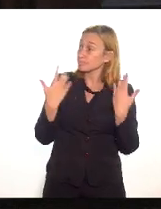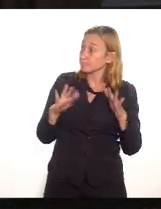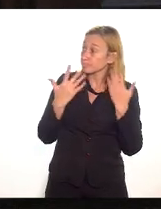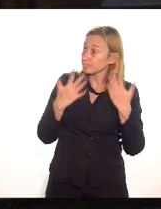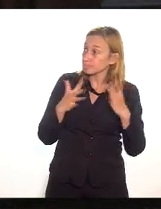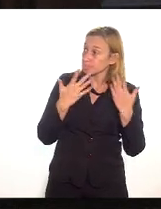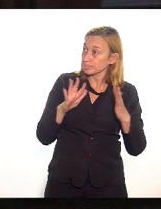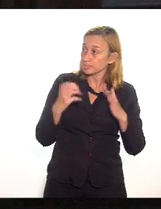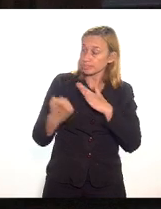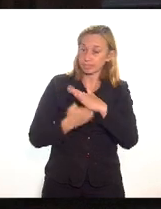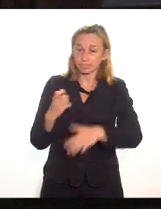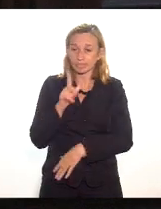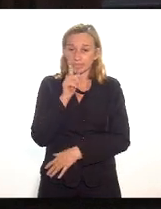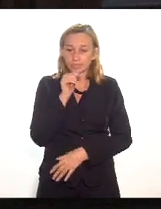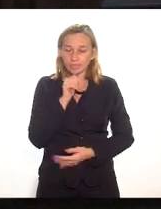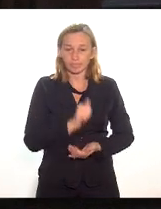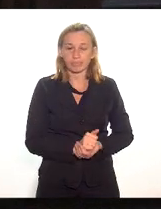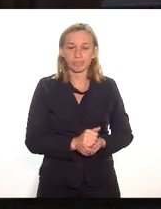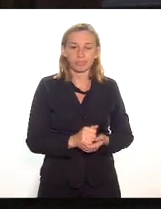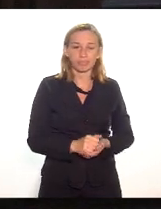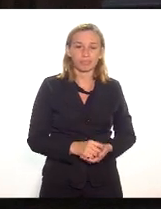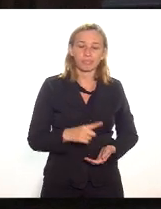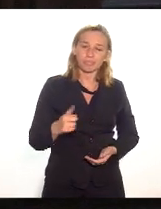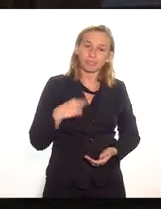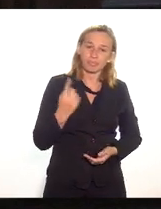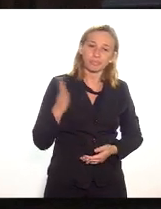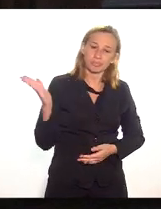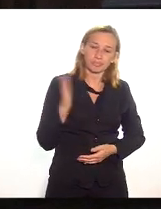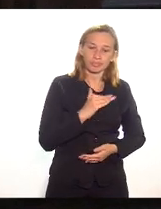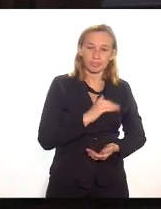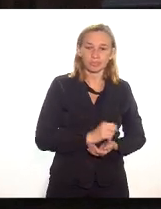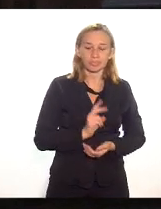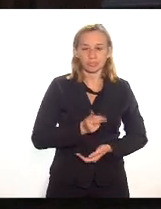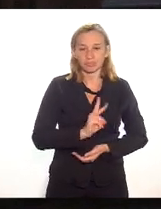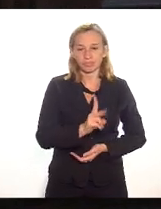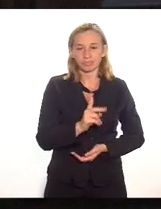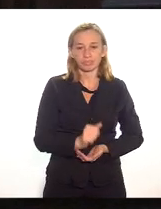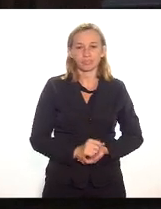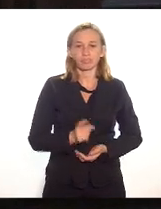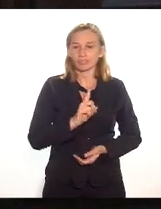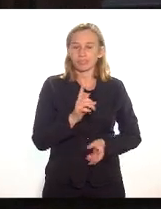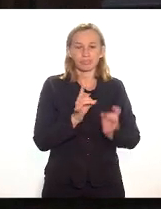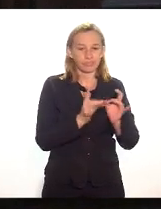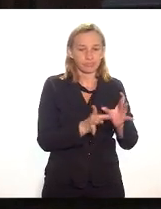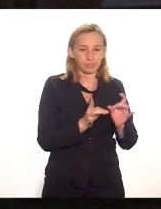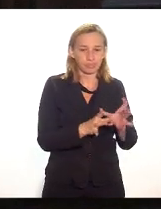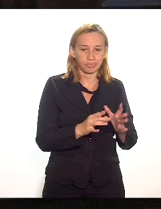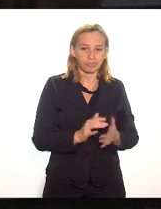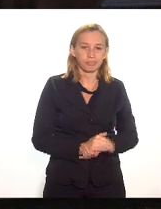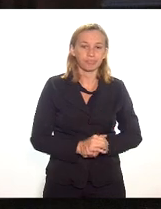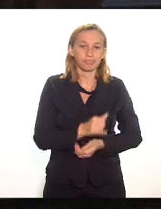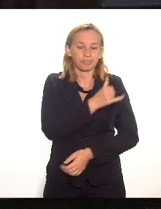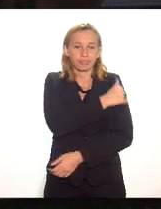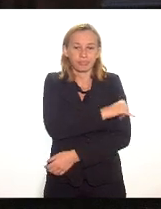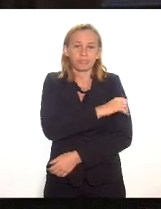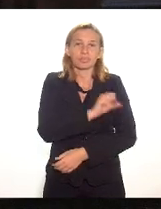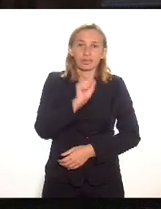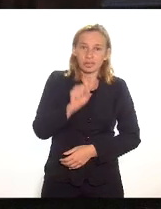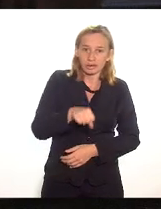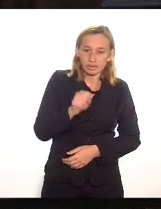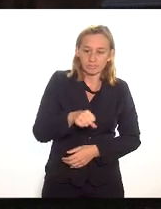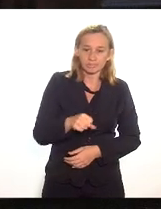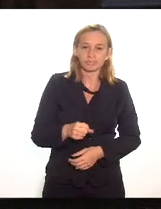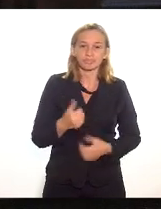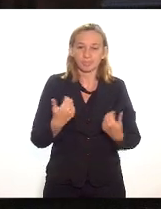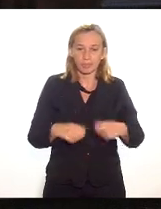aos sedaianos. E vamos em frente, porque não vão privatizar. E o Rio, sim,